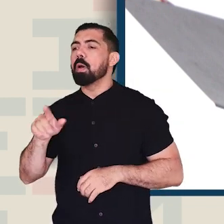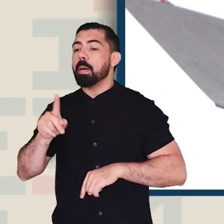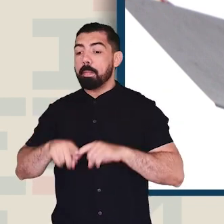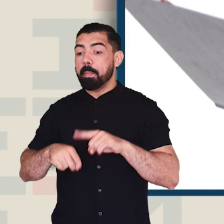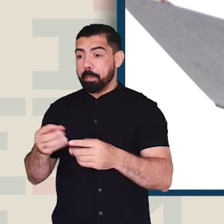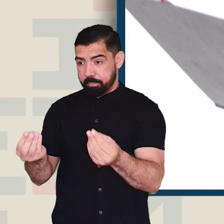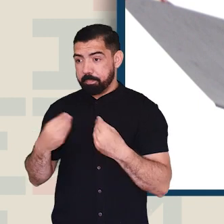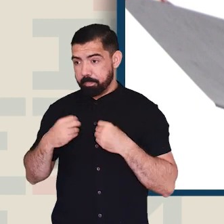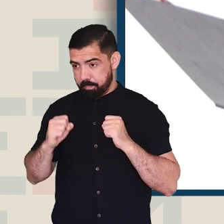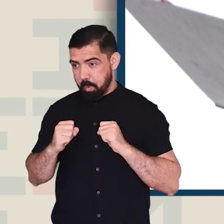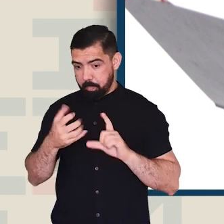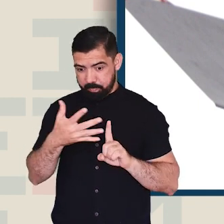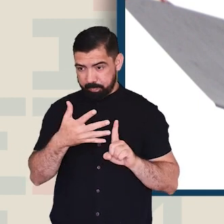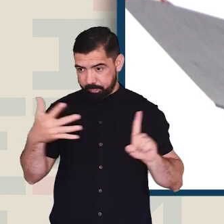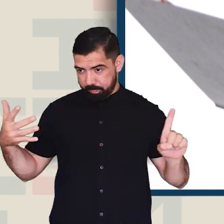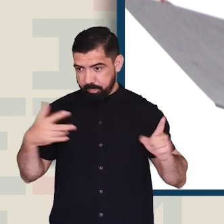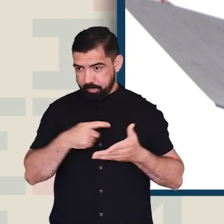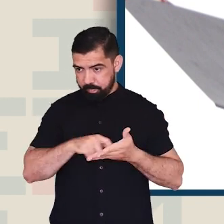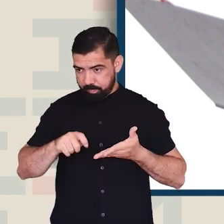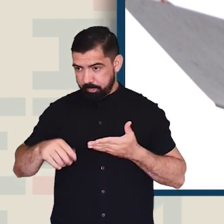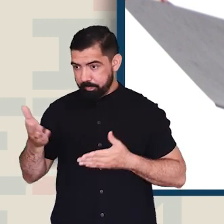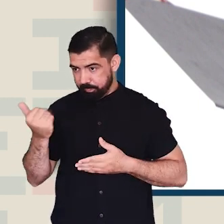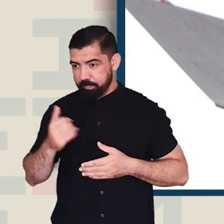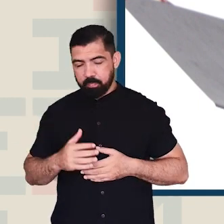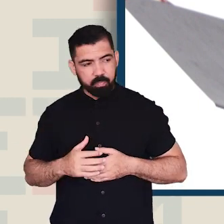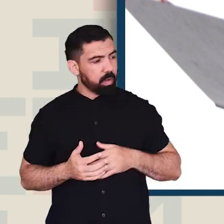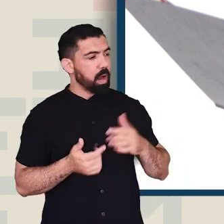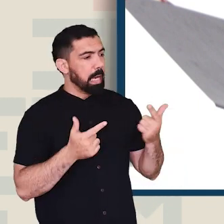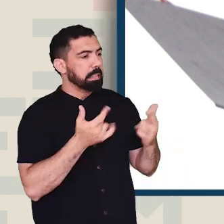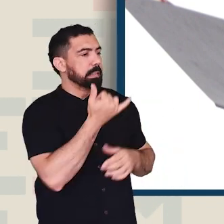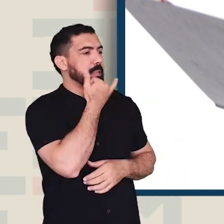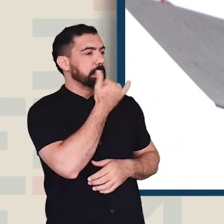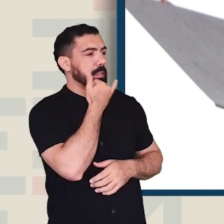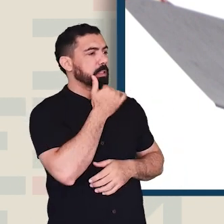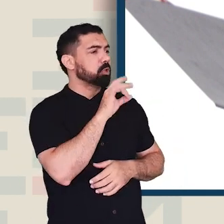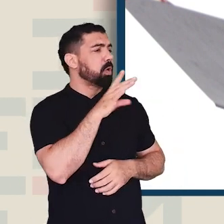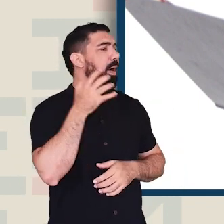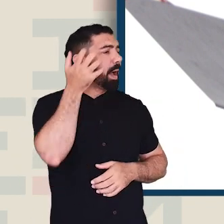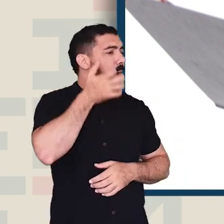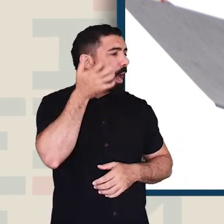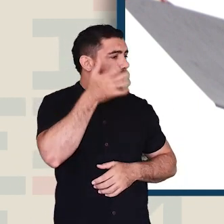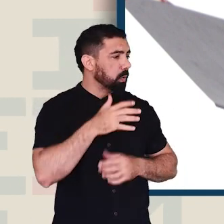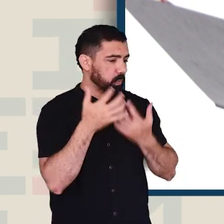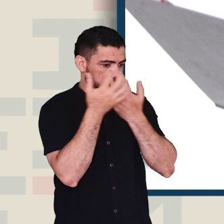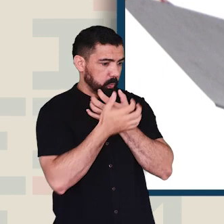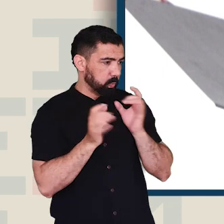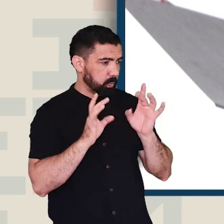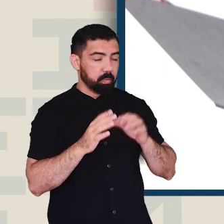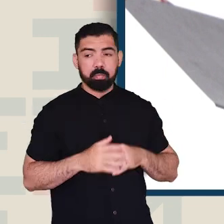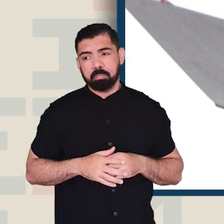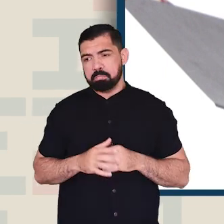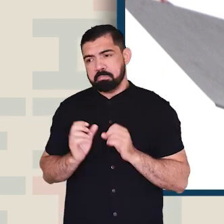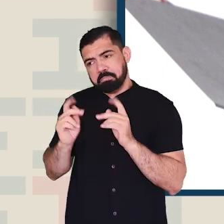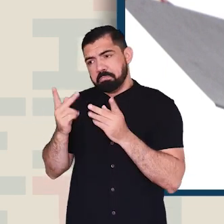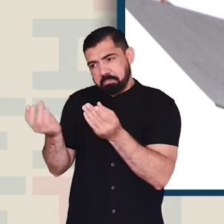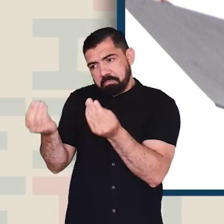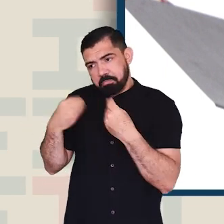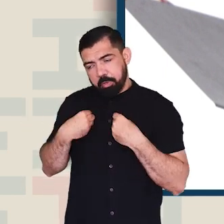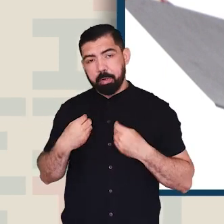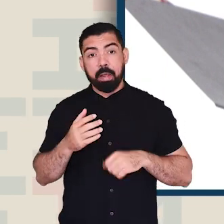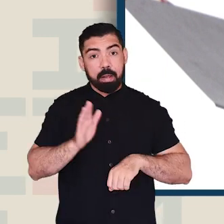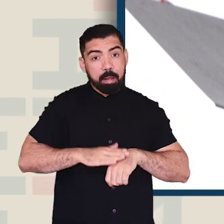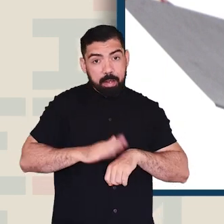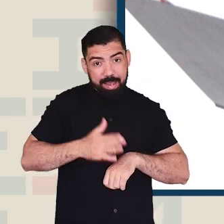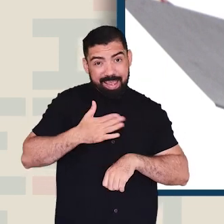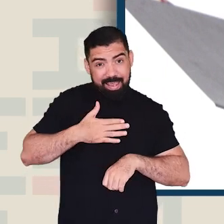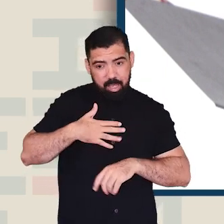antes. Você tem as partituras, está escrito? Ele falou, não está, eu tenho os áudios. Enfim, me mandou esses áudios e